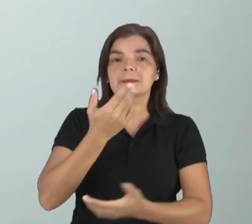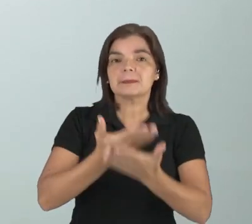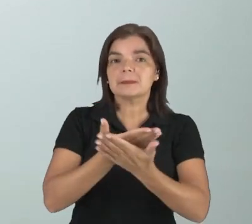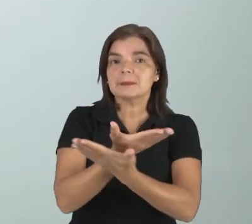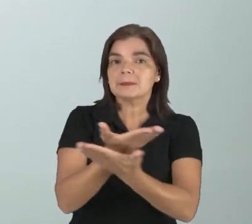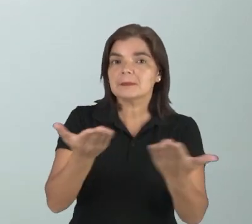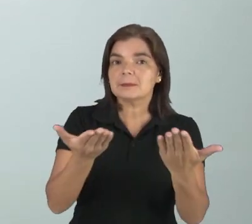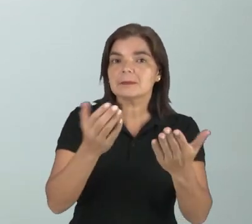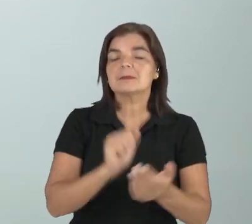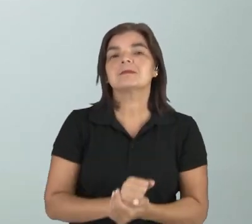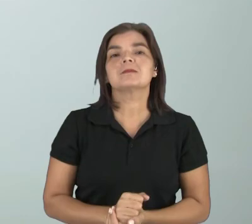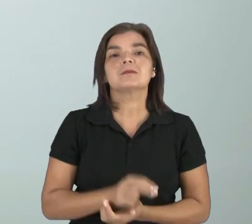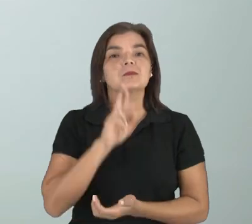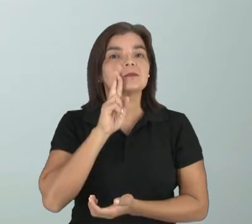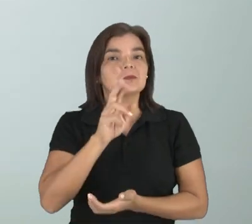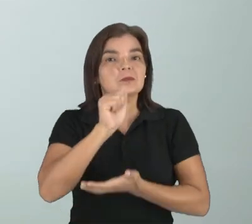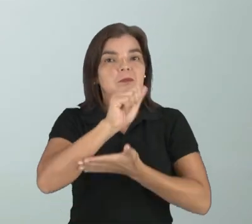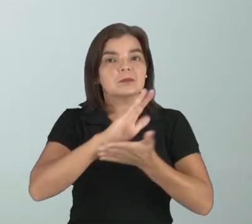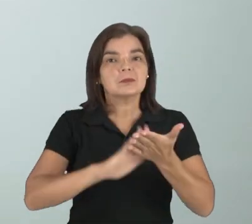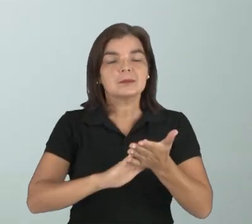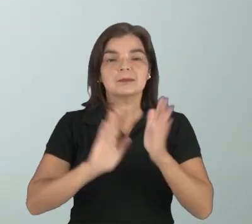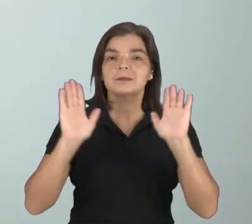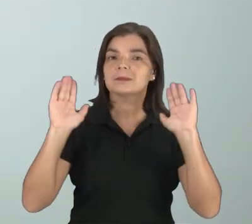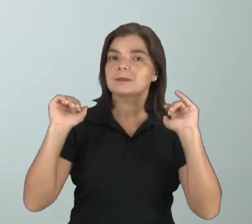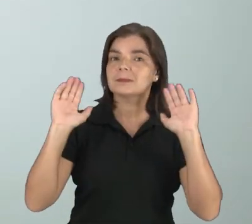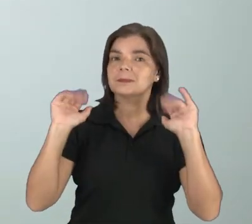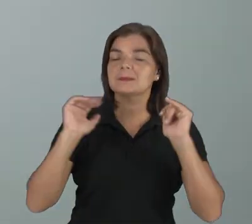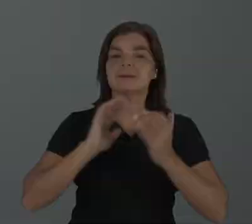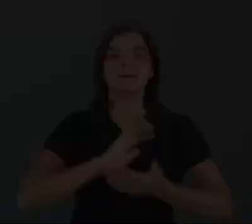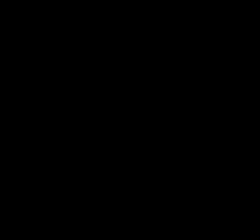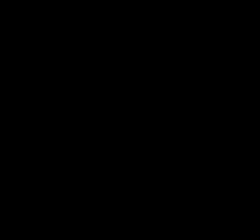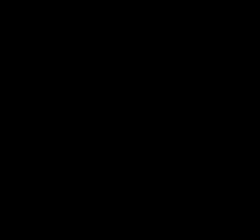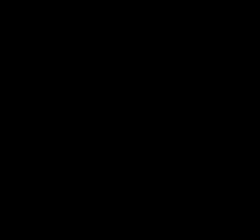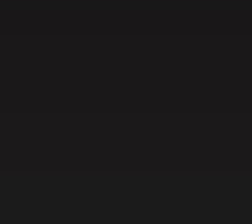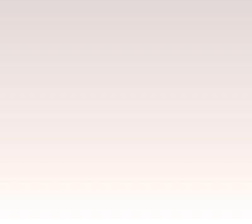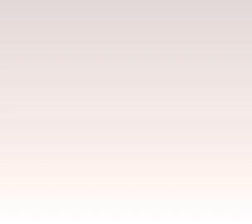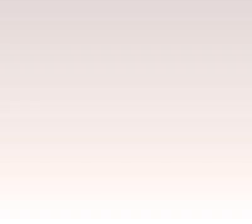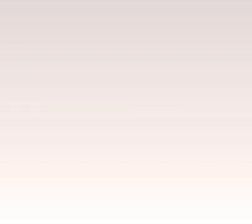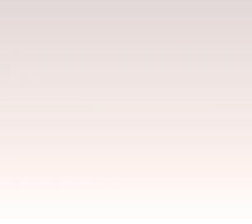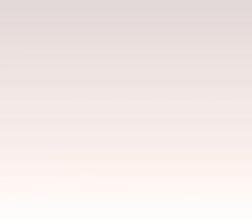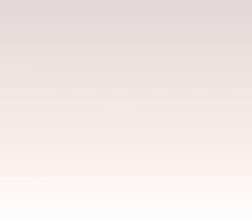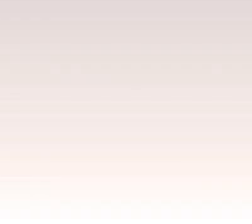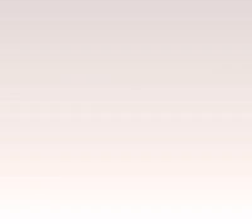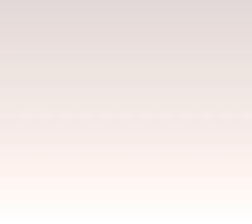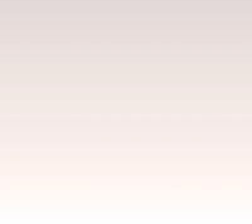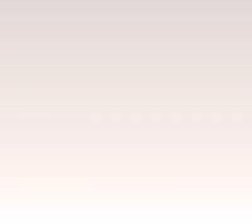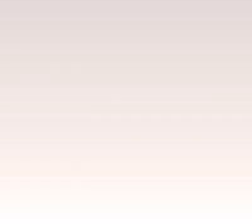aula para vocês, façam os exercícios e até a próxima.